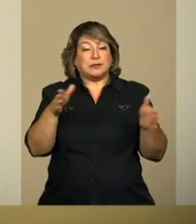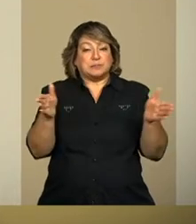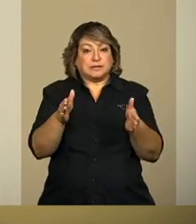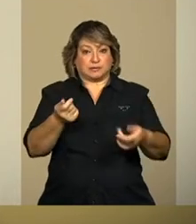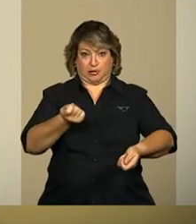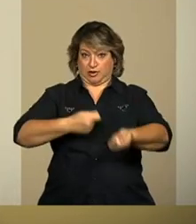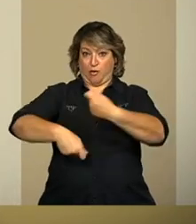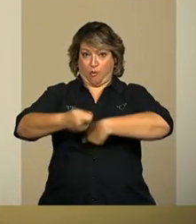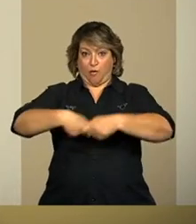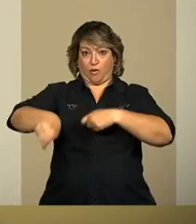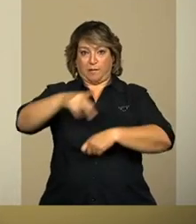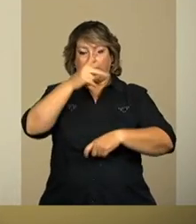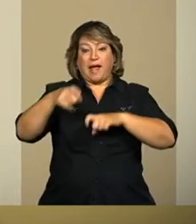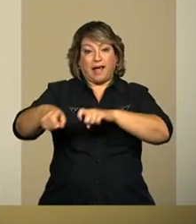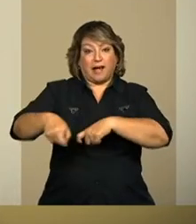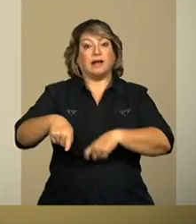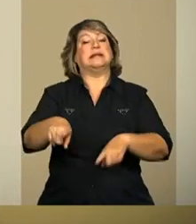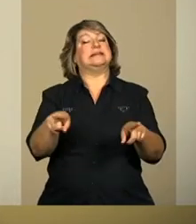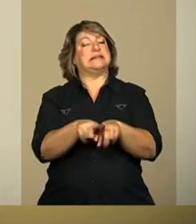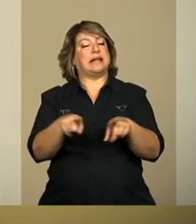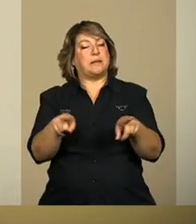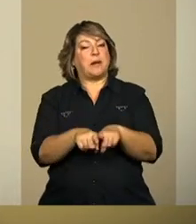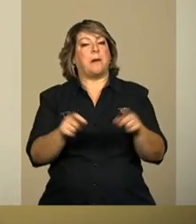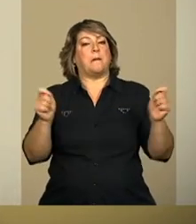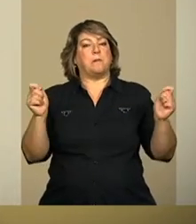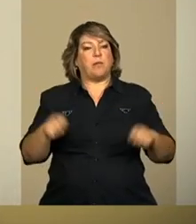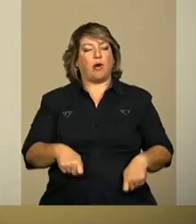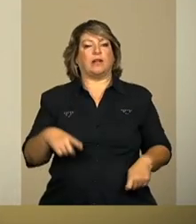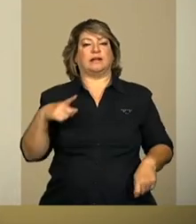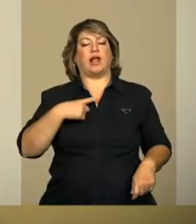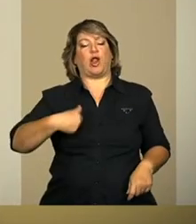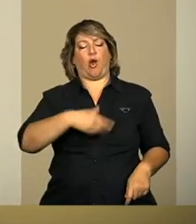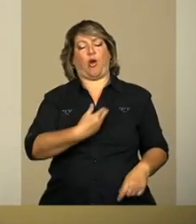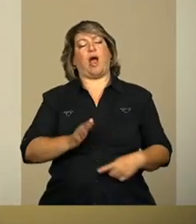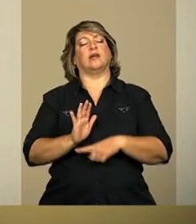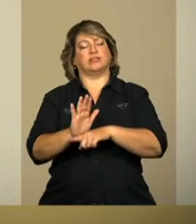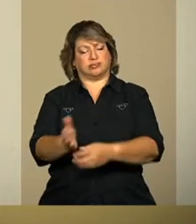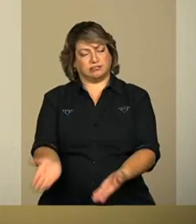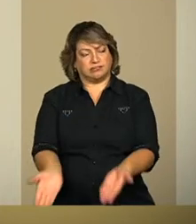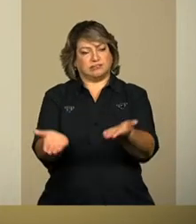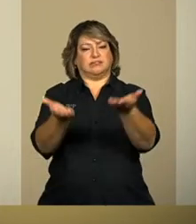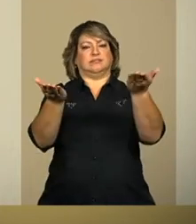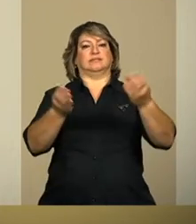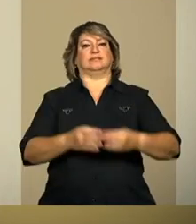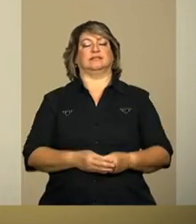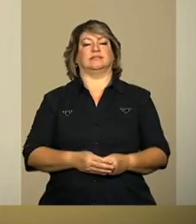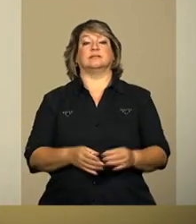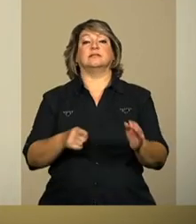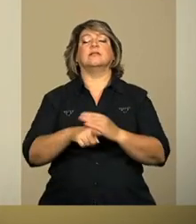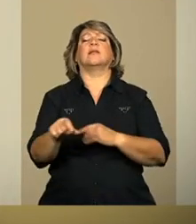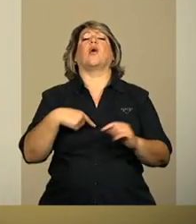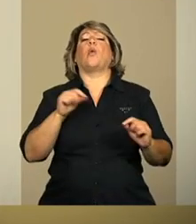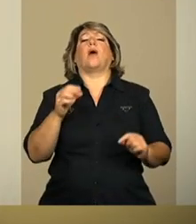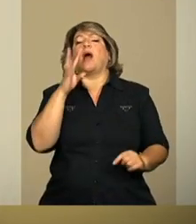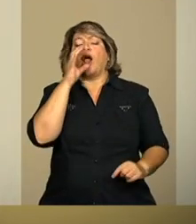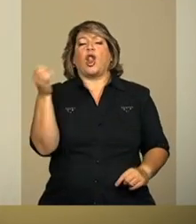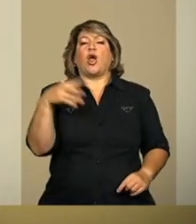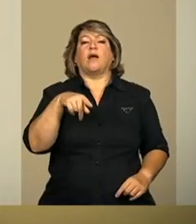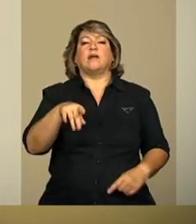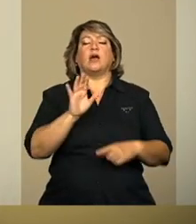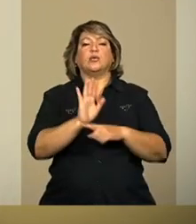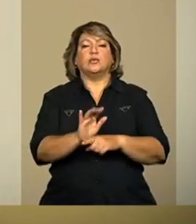microempreendedores do campo também podem contar com o nosso apoio e o que tem de novidade no plano safra para estimular o